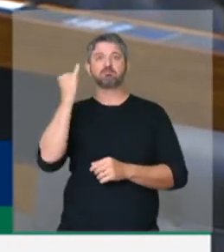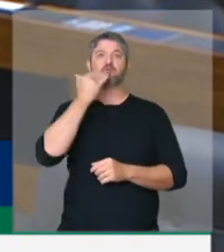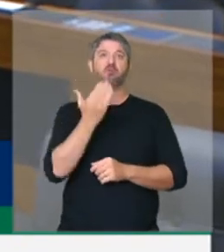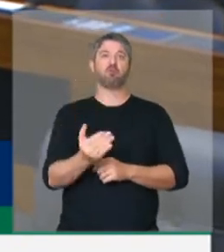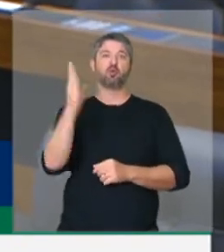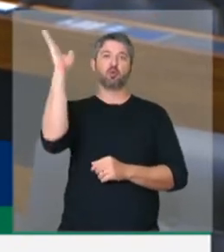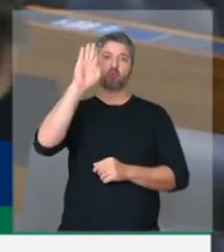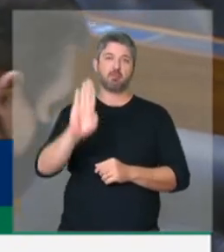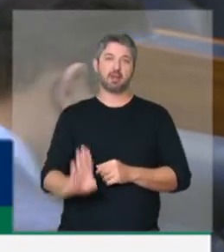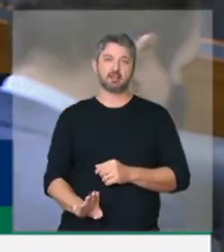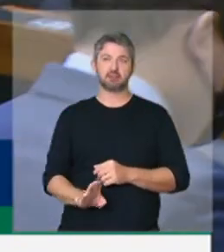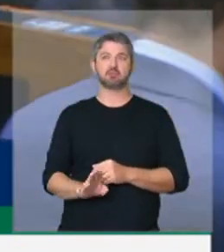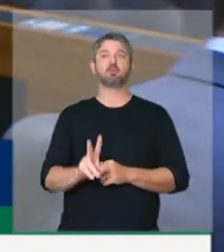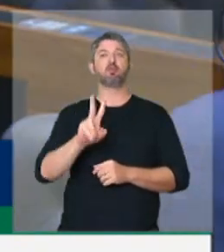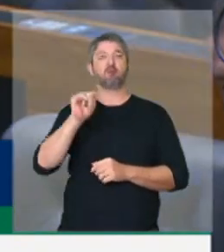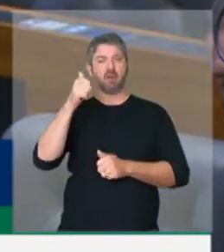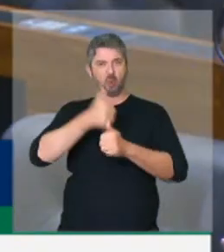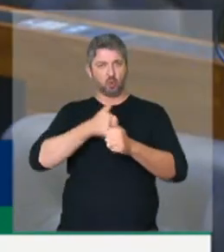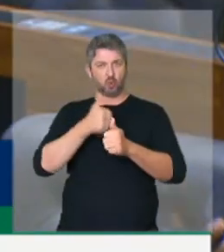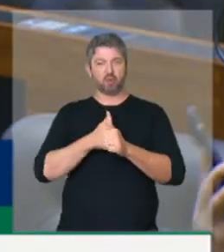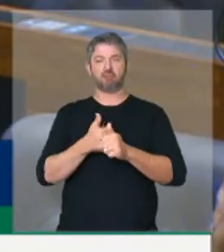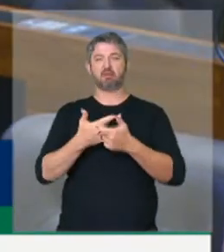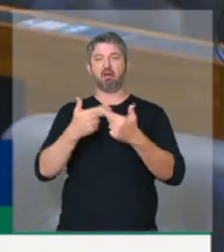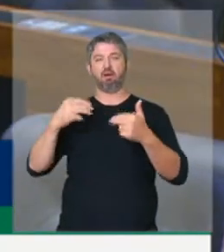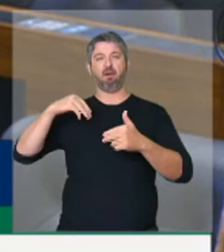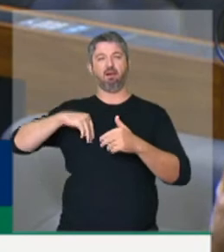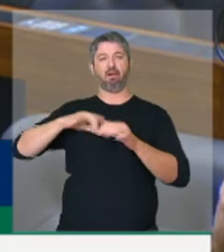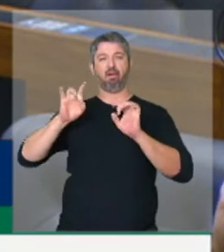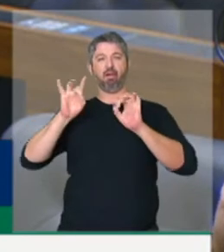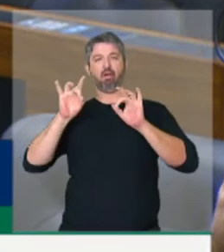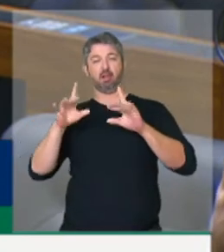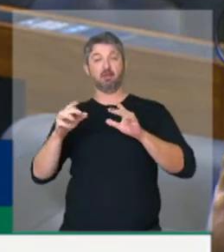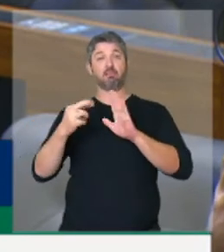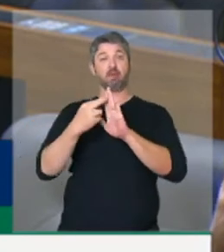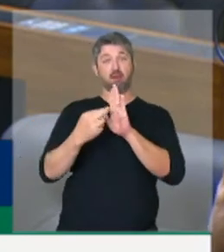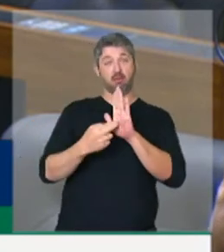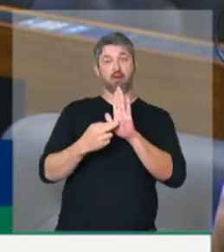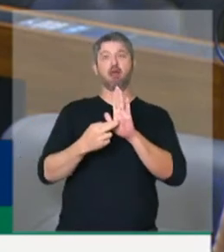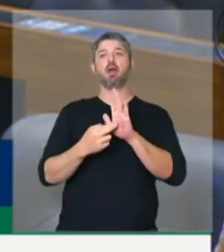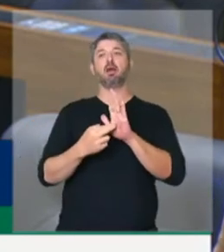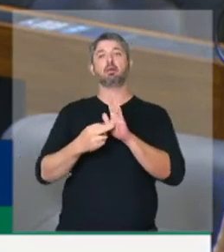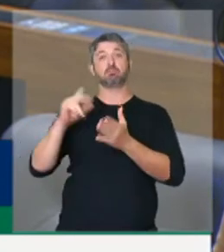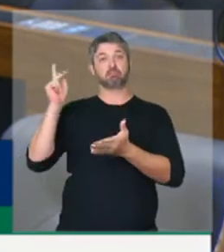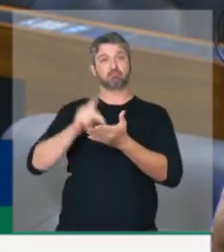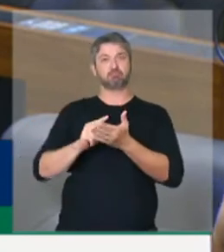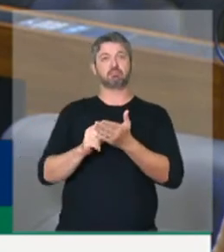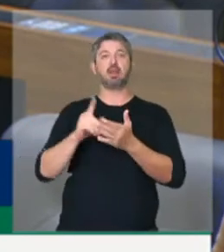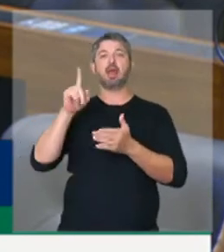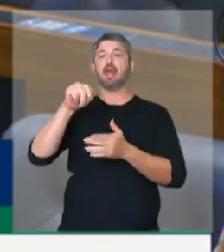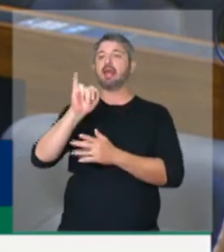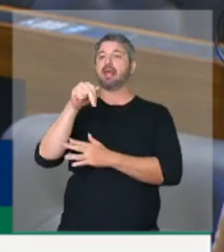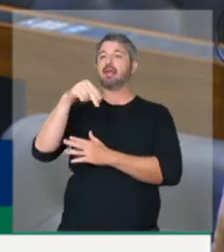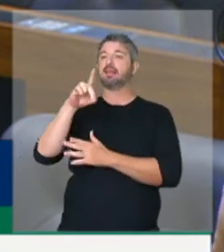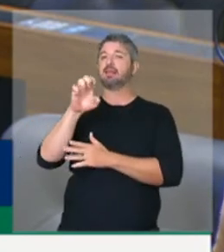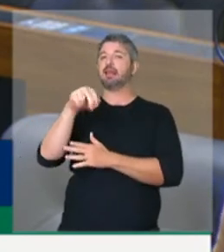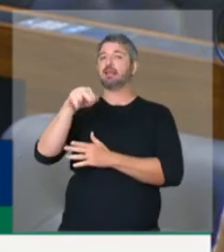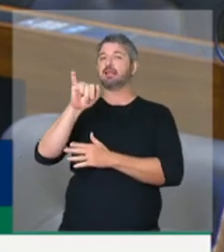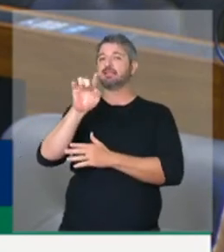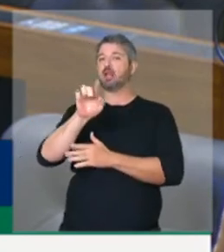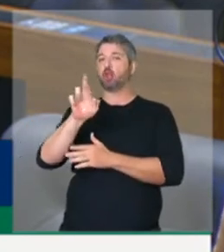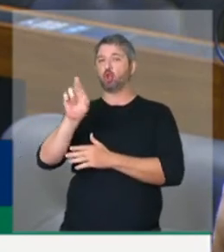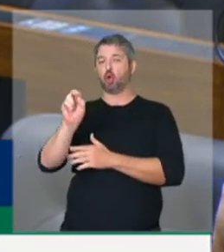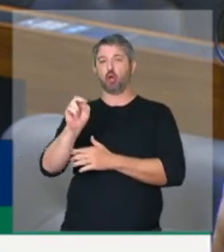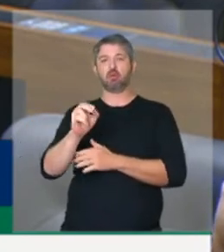país, que vai combater privilégios, e vai regulamentar o que é de fato indenizatório e não permitir